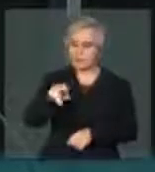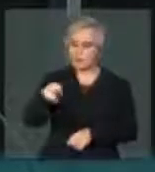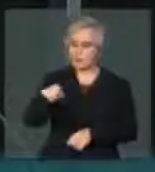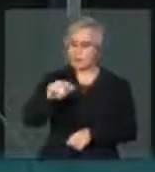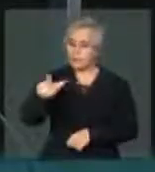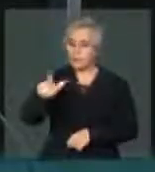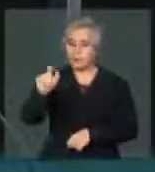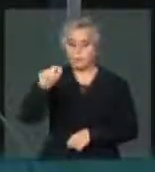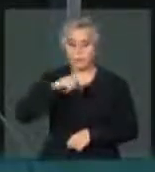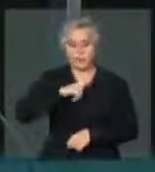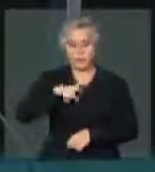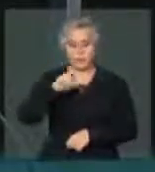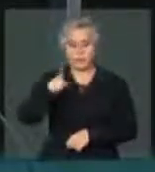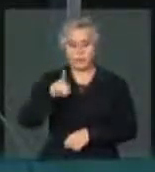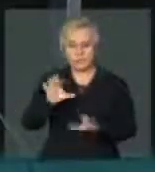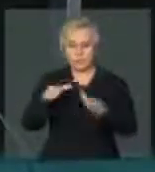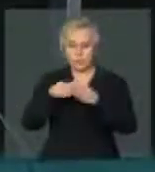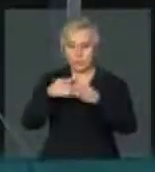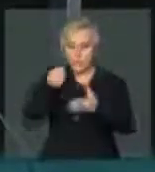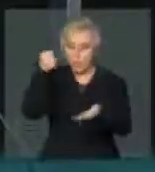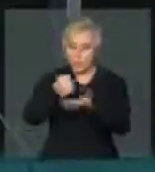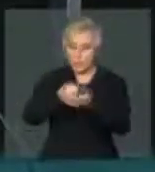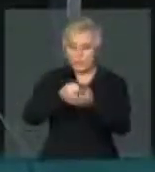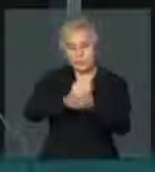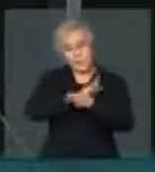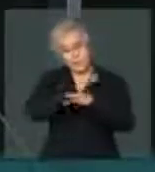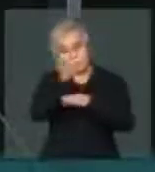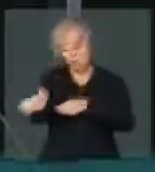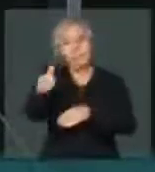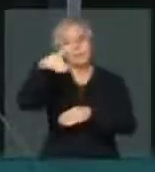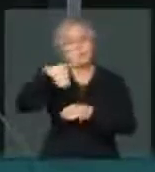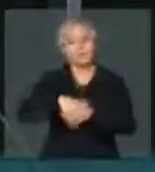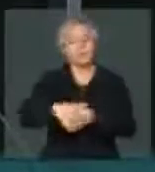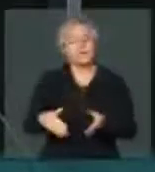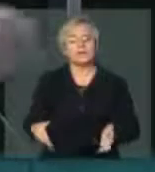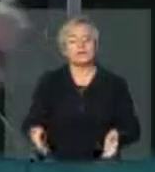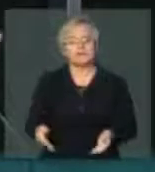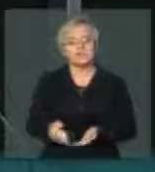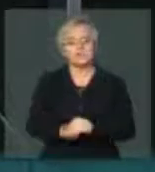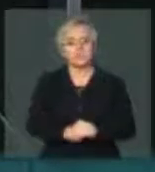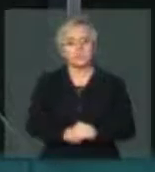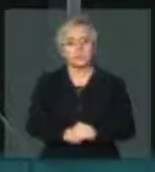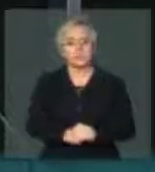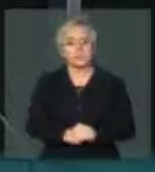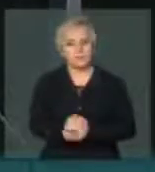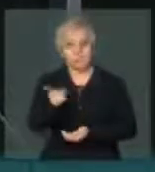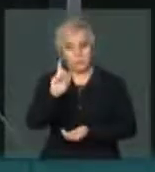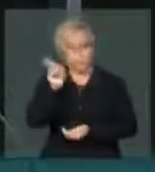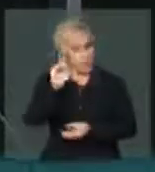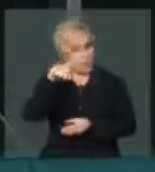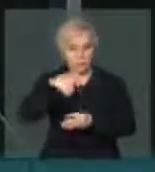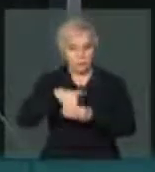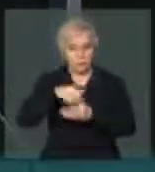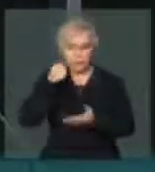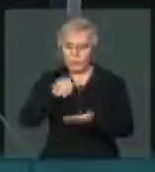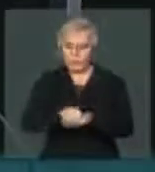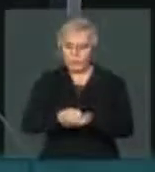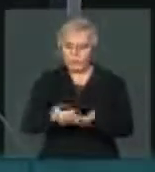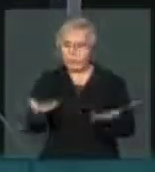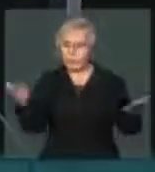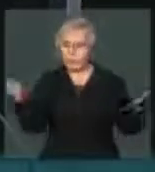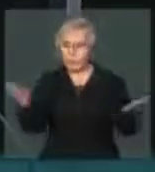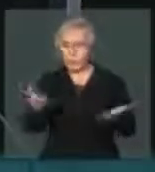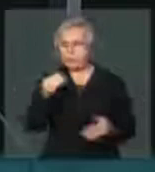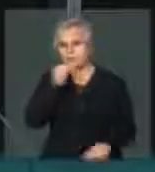avultava eram os currais eleitorais, o voto de cabresto, e não era o voto obrigatório. Hoje, nos